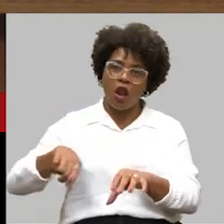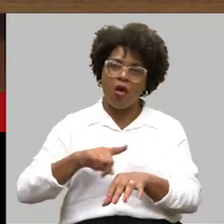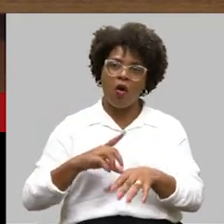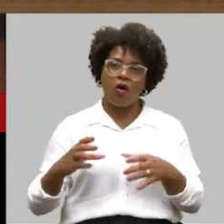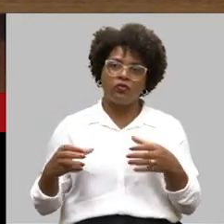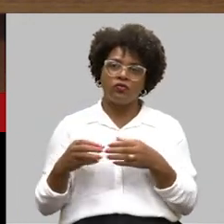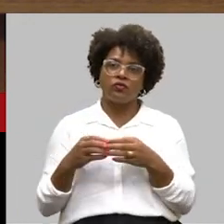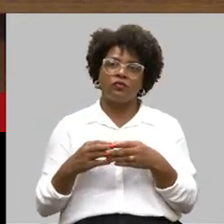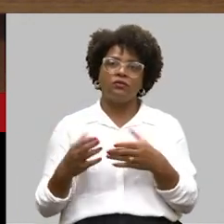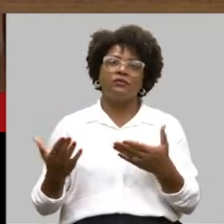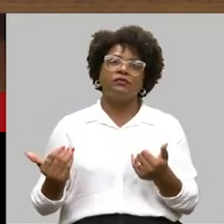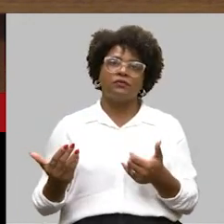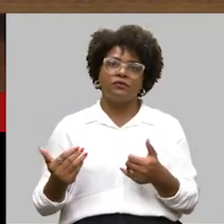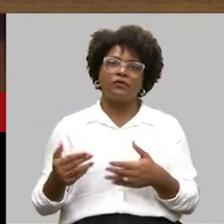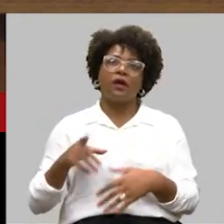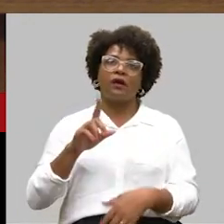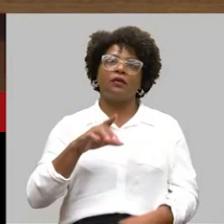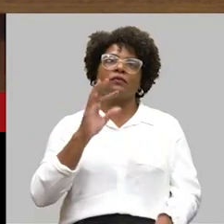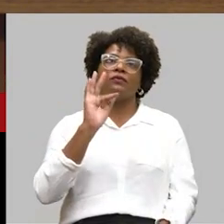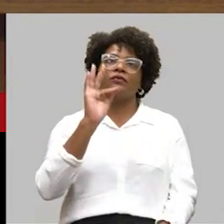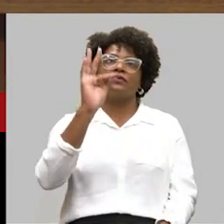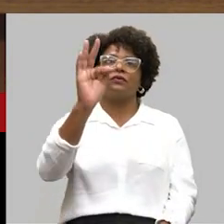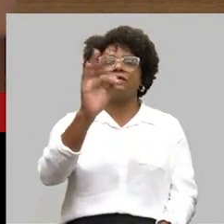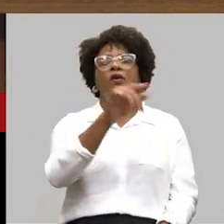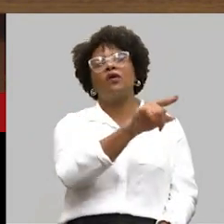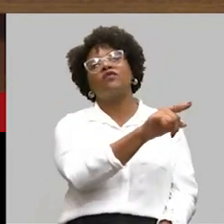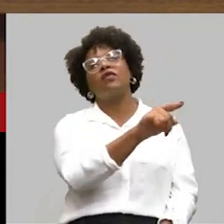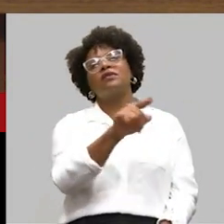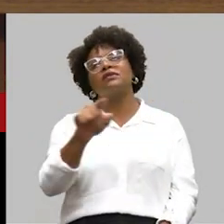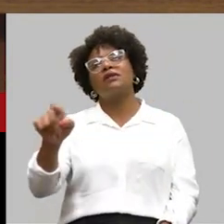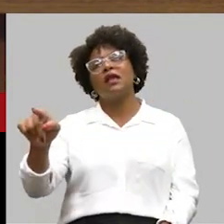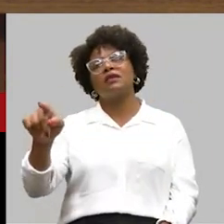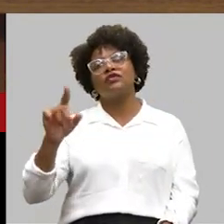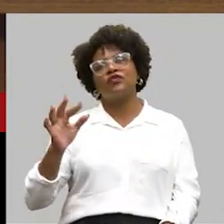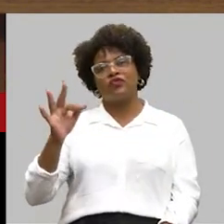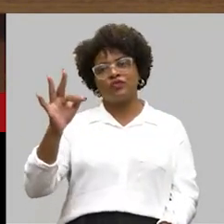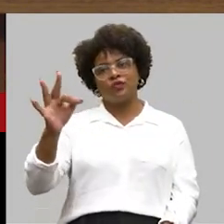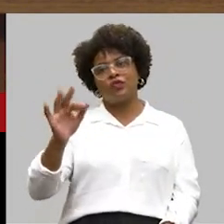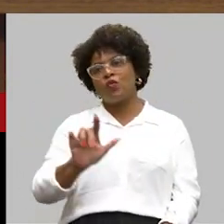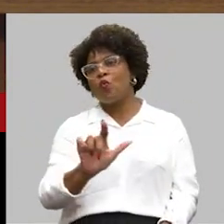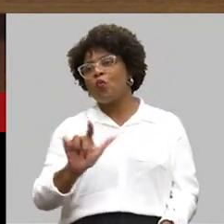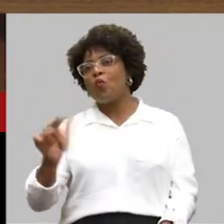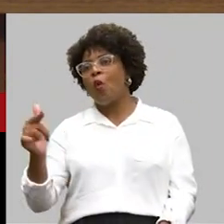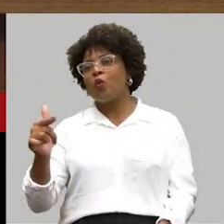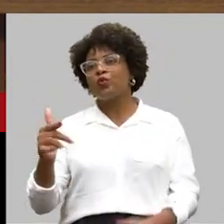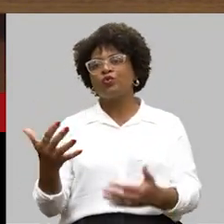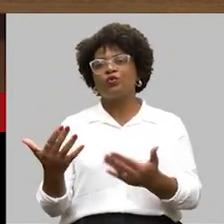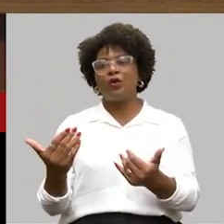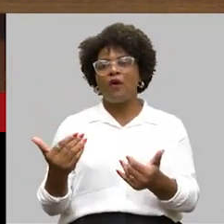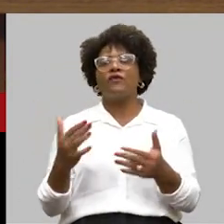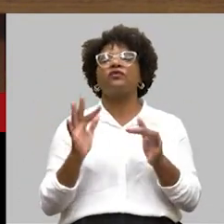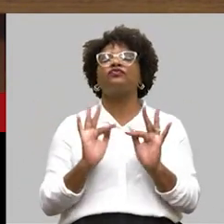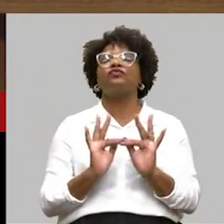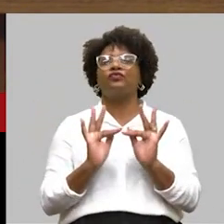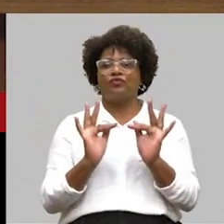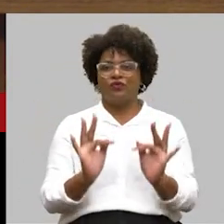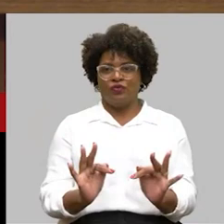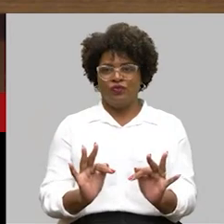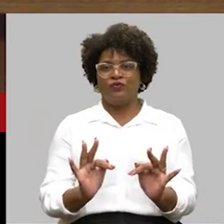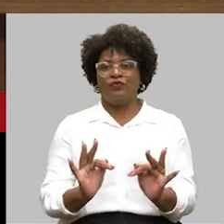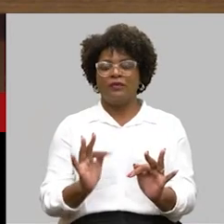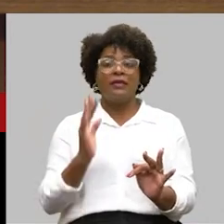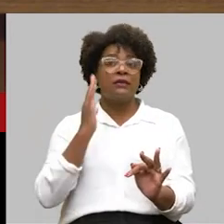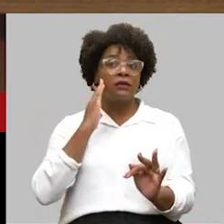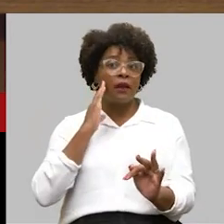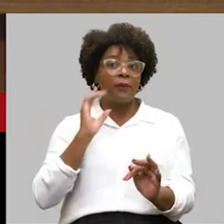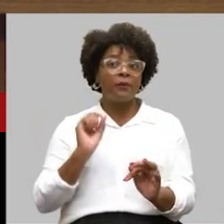futuro né Vocês são futuro os outros jovens são futuro e a gente sabe que o futuro